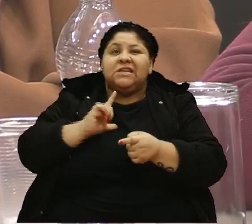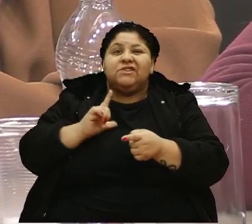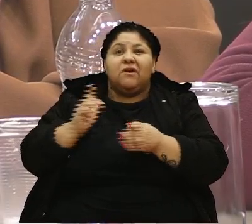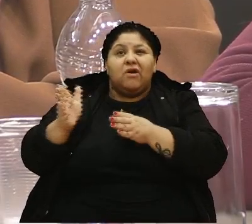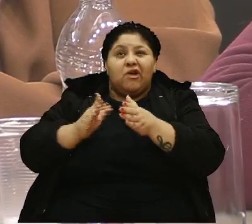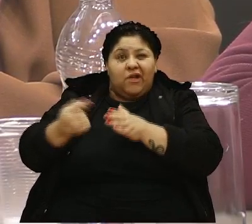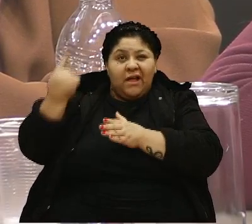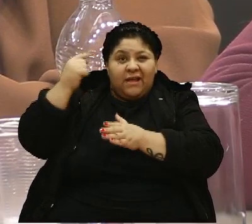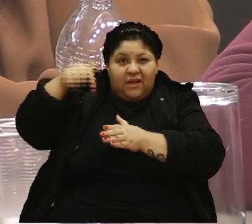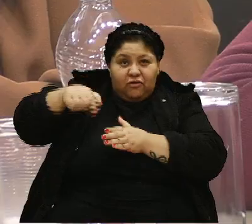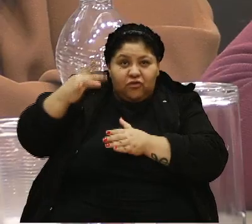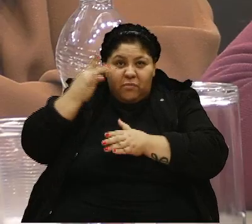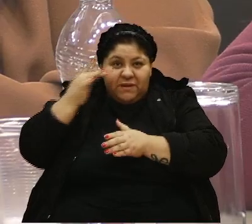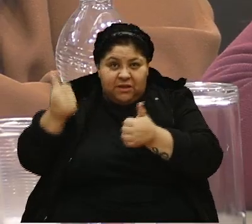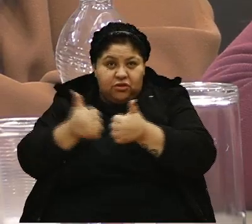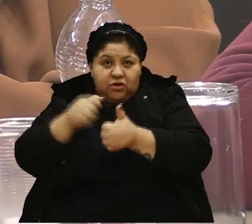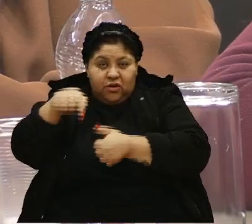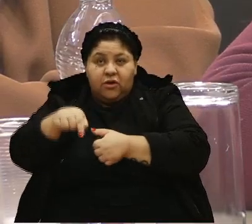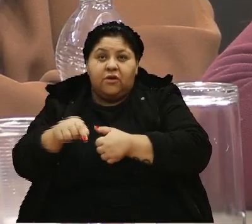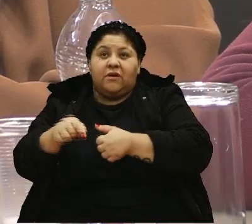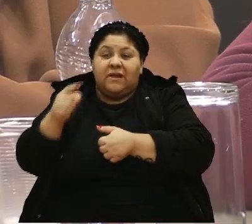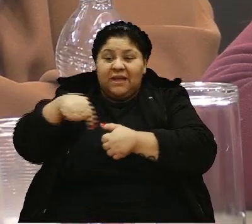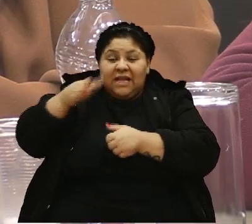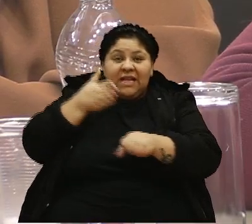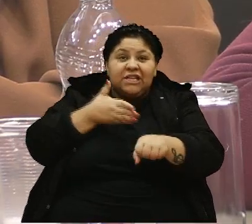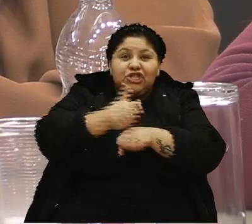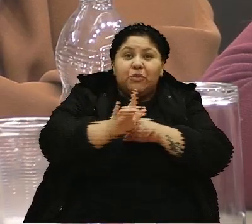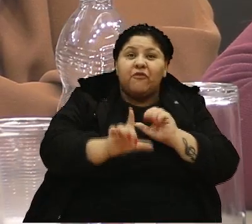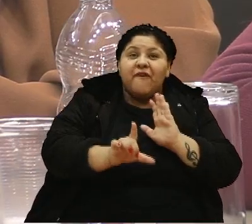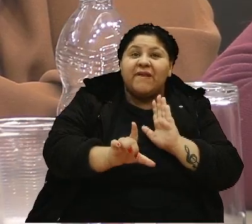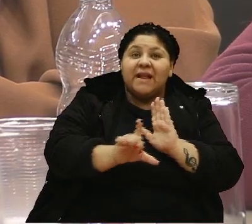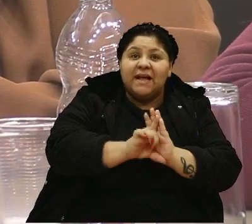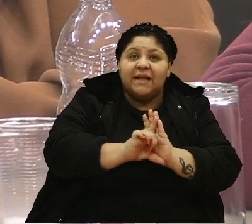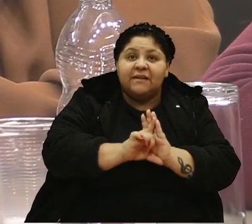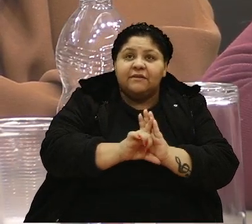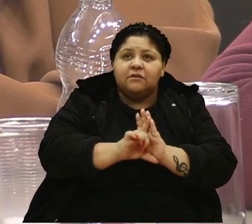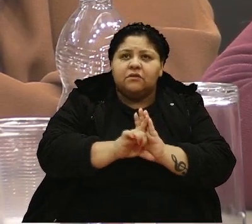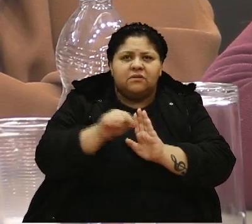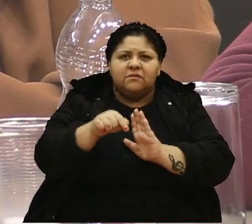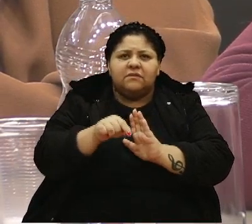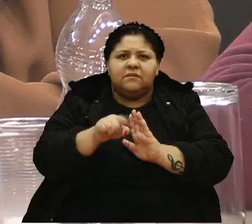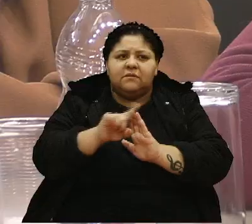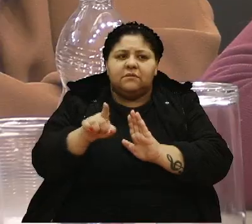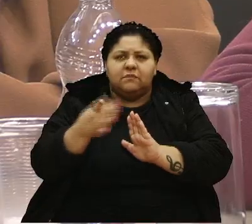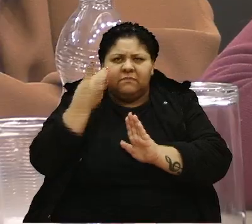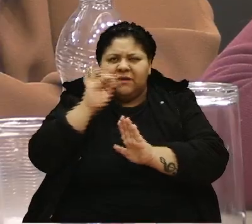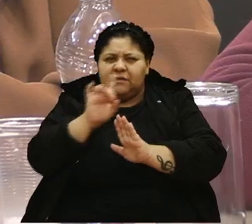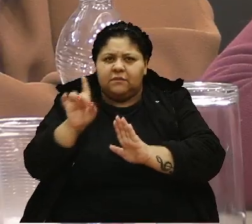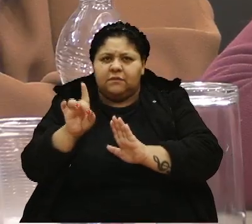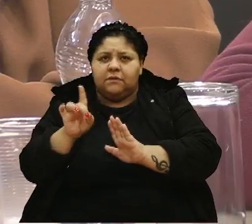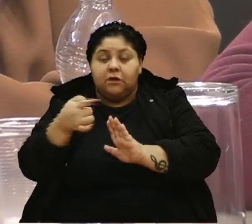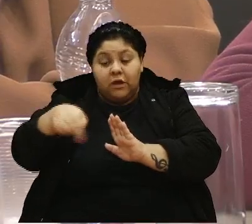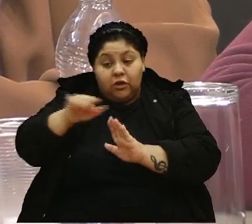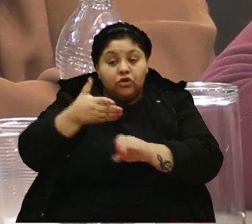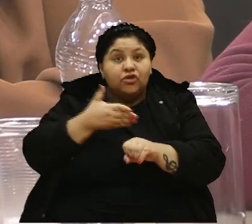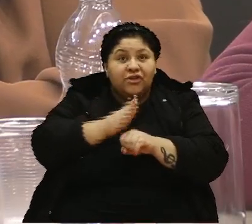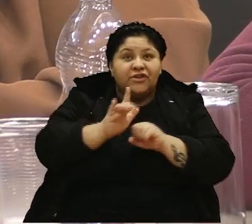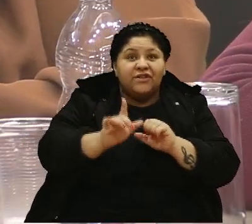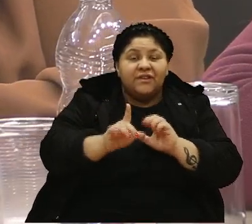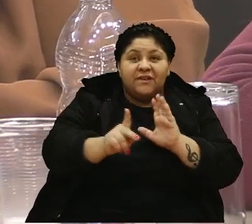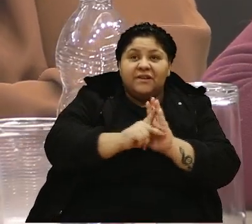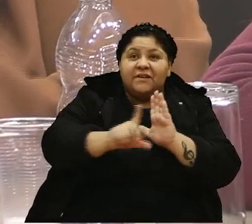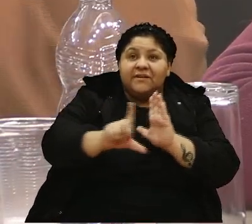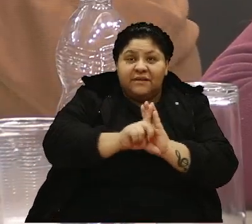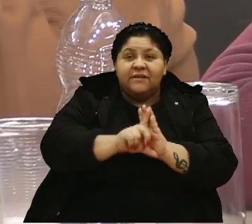senhor estava aqui na Câmara, que a gente aprovava leis, não, o senhor não estava aqui na Câmara, nós aprovamos projetos